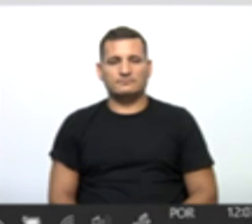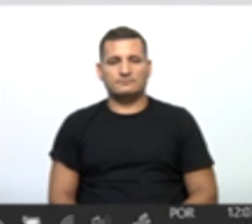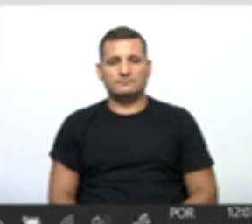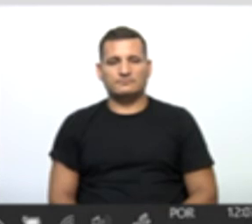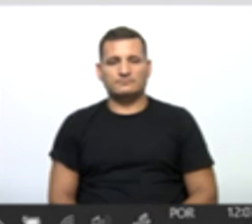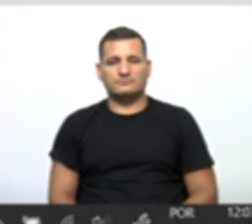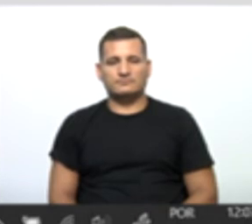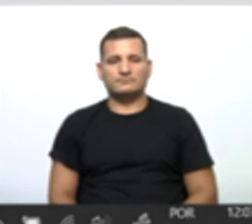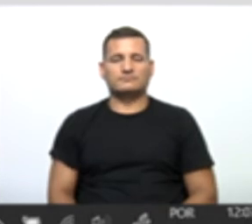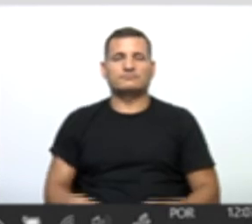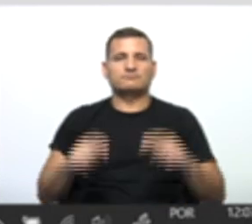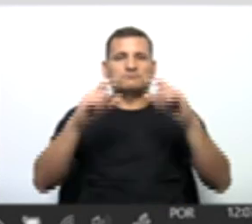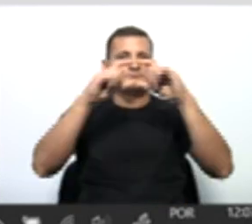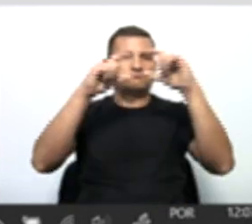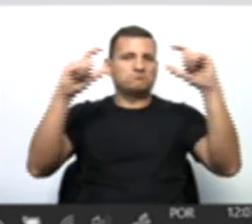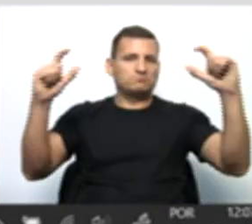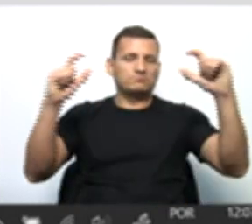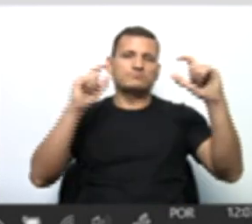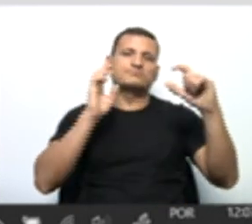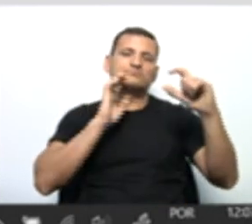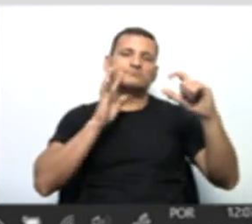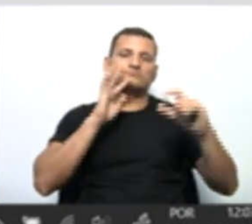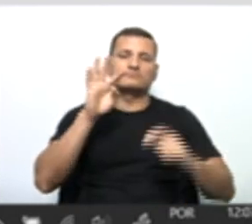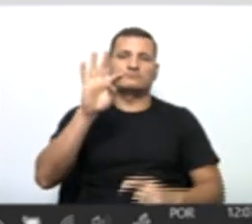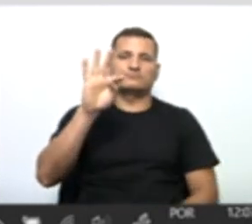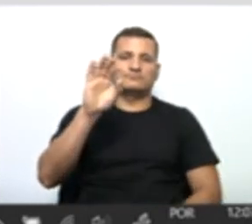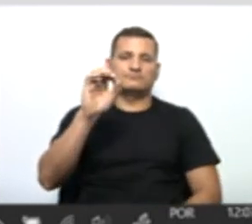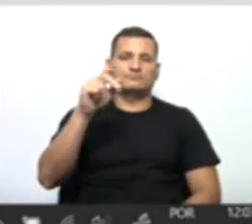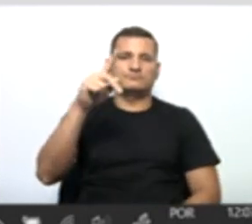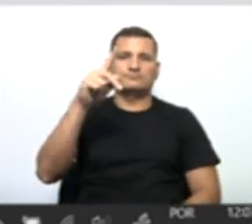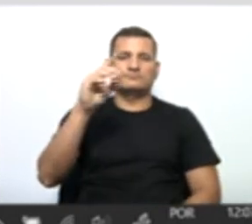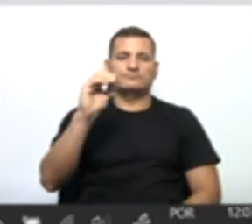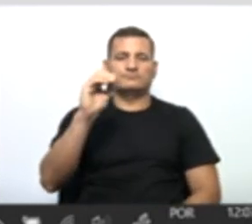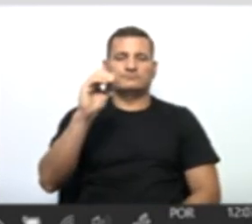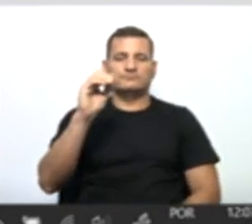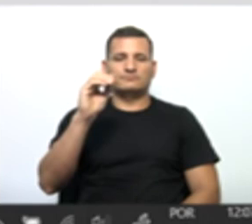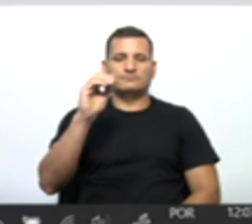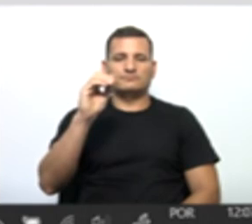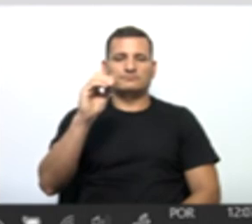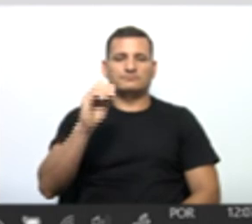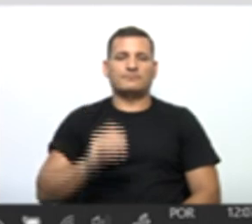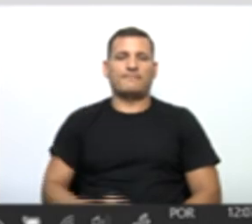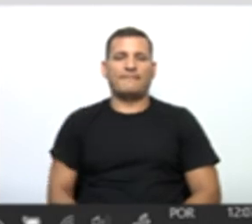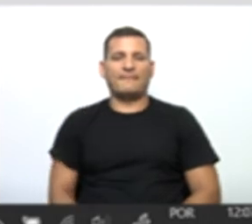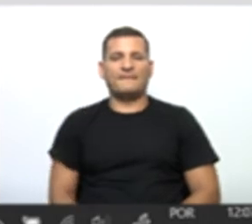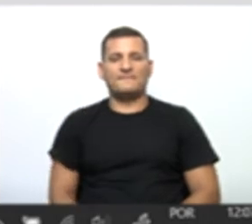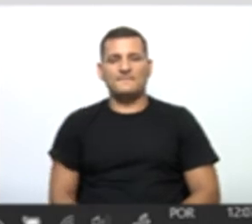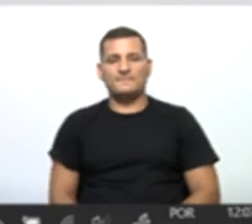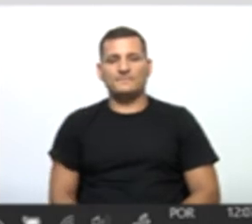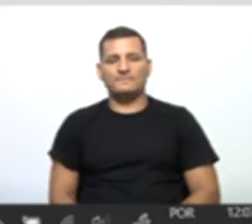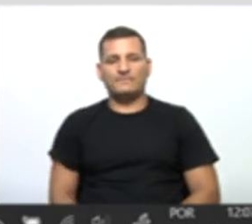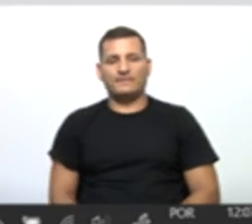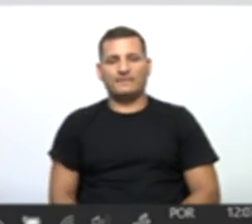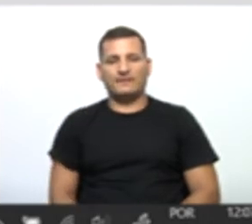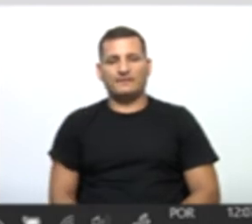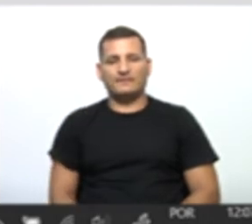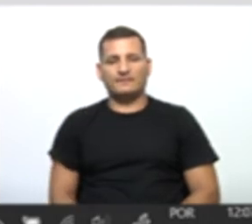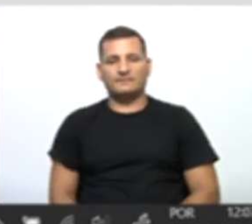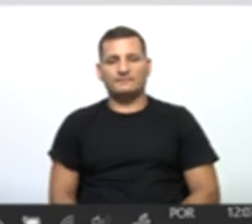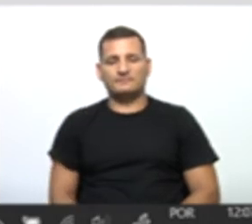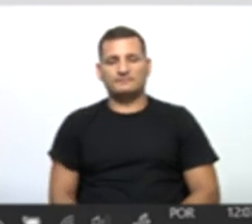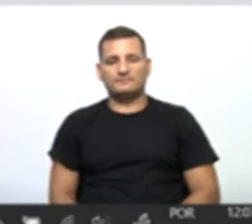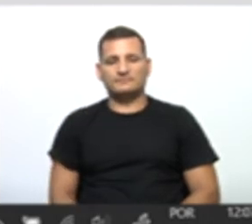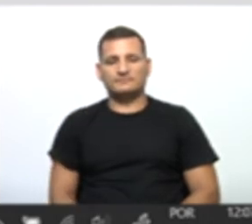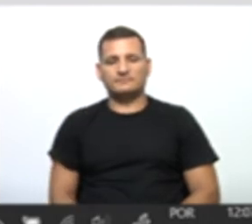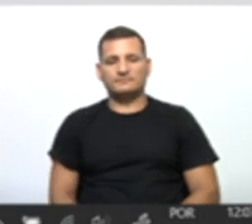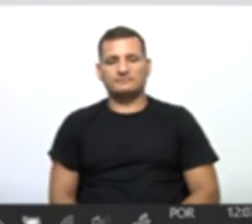legal ter um topo, né? Onde vocês vão identificar a marca dessa empresa,